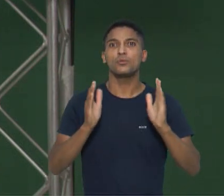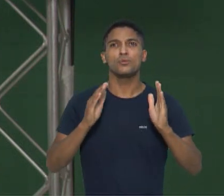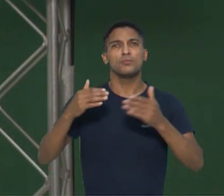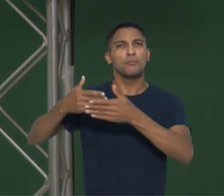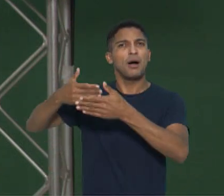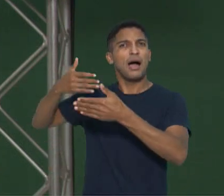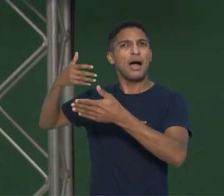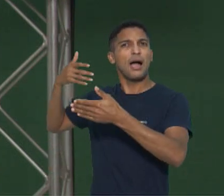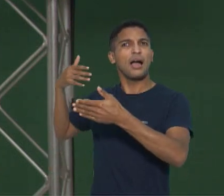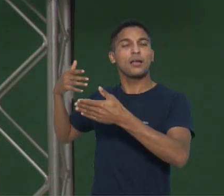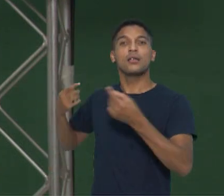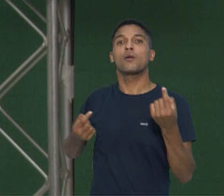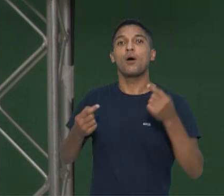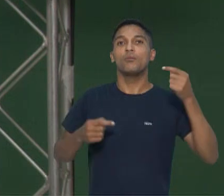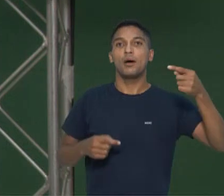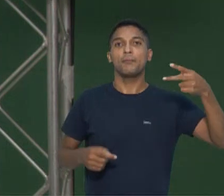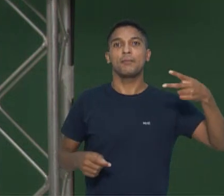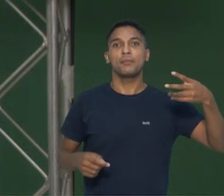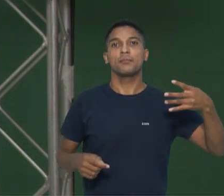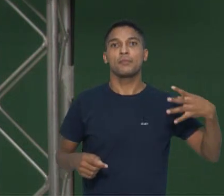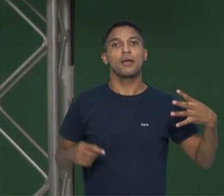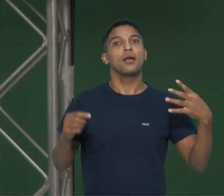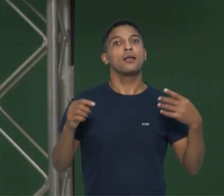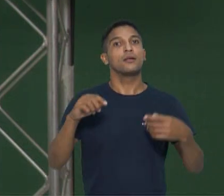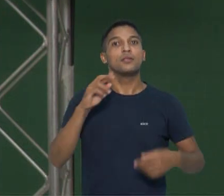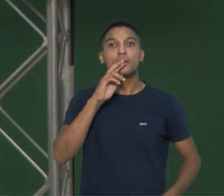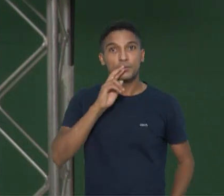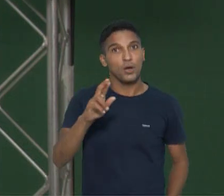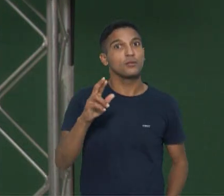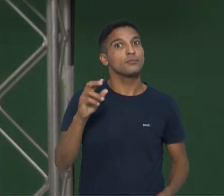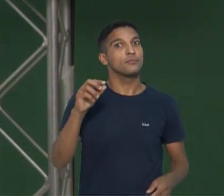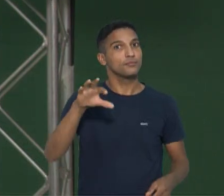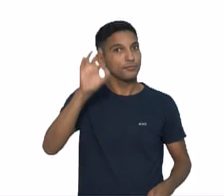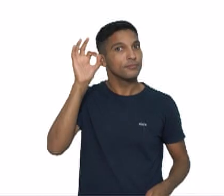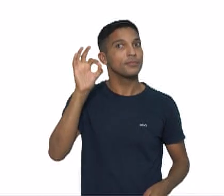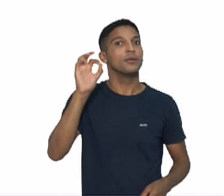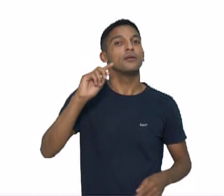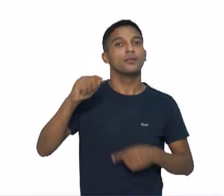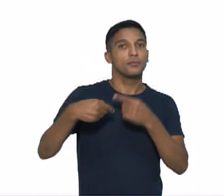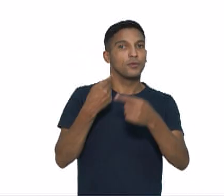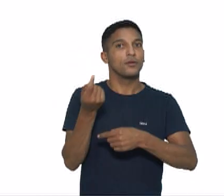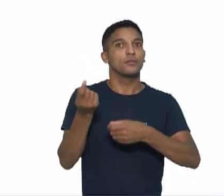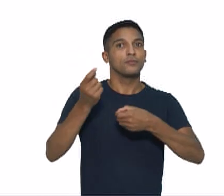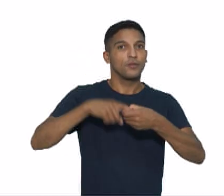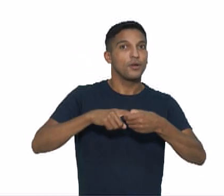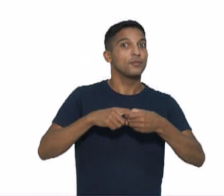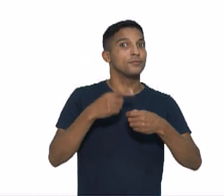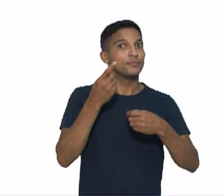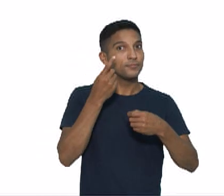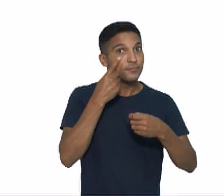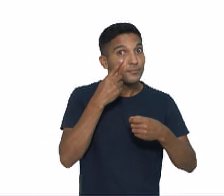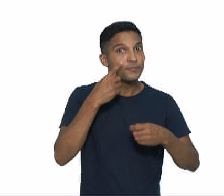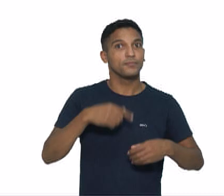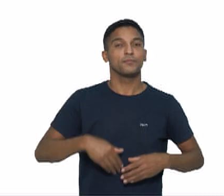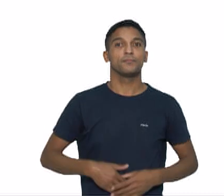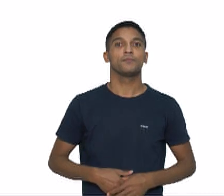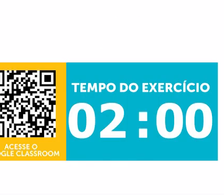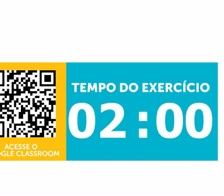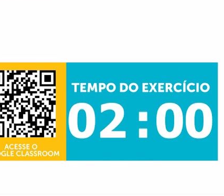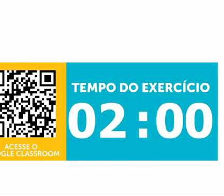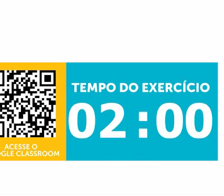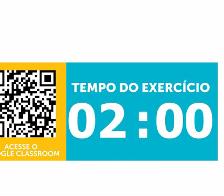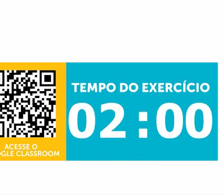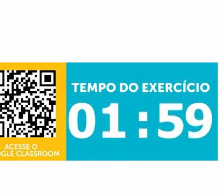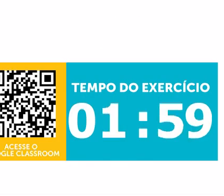Anota aí, marca e daqui a pouquinho a gente conversa, confere a resposta certa.